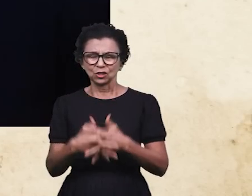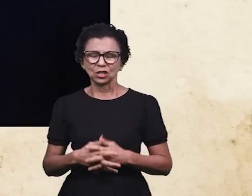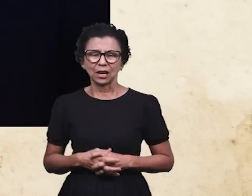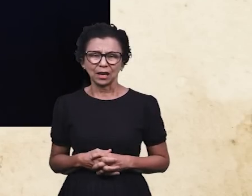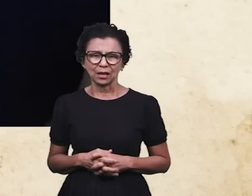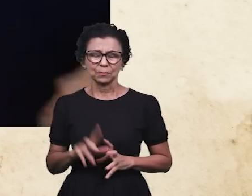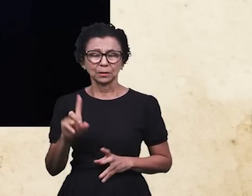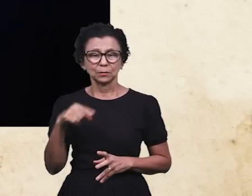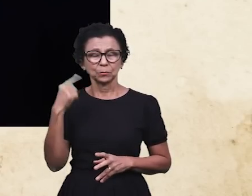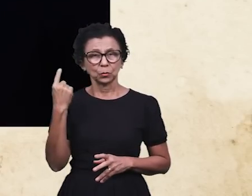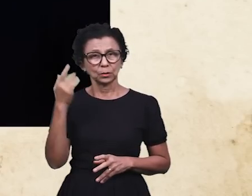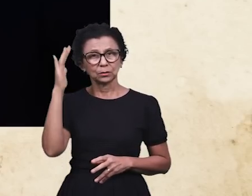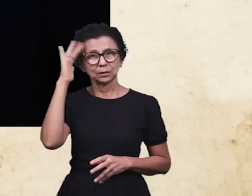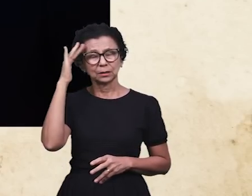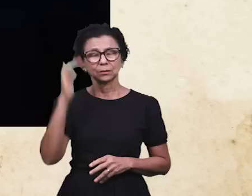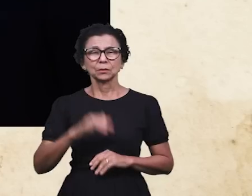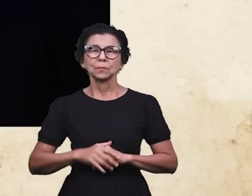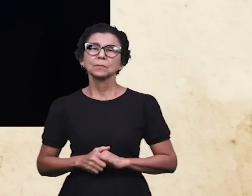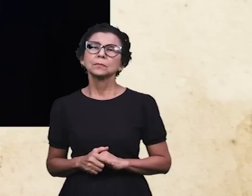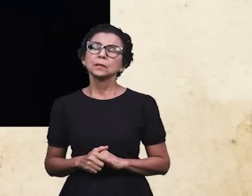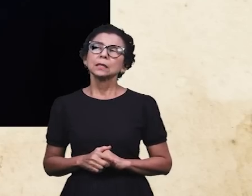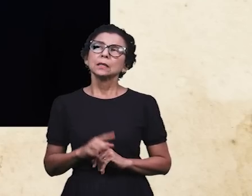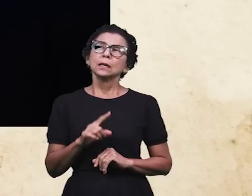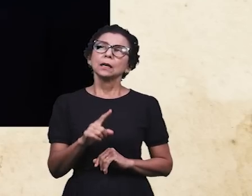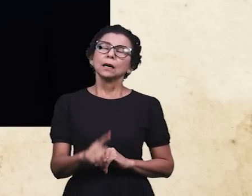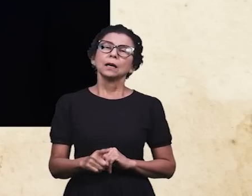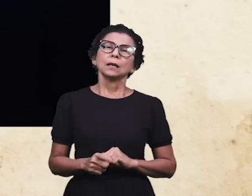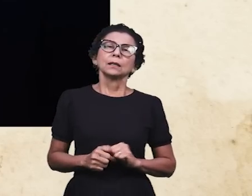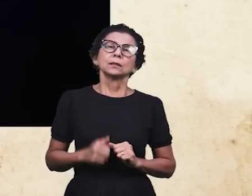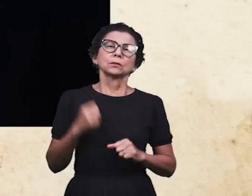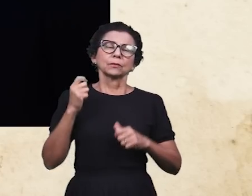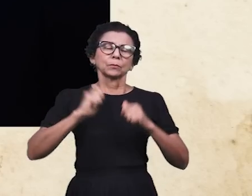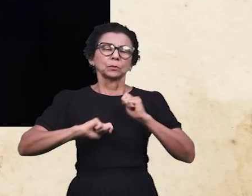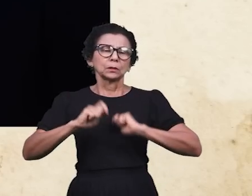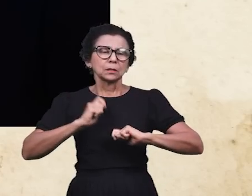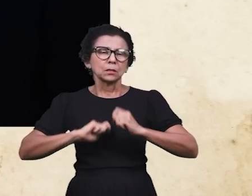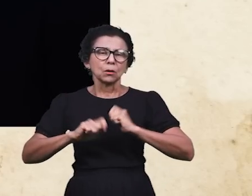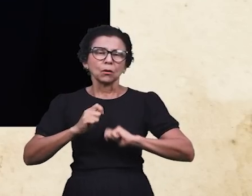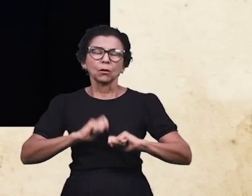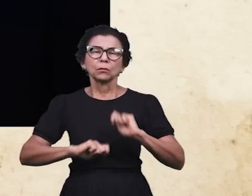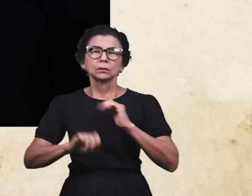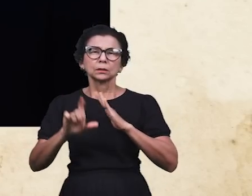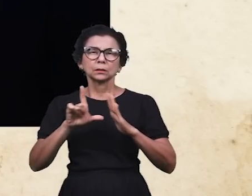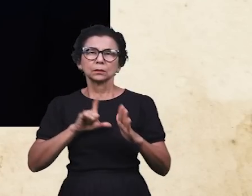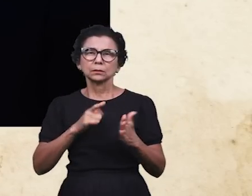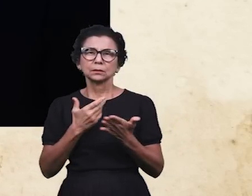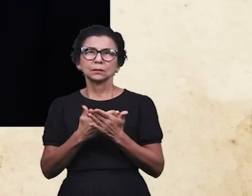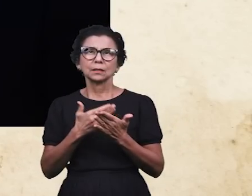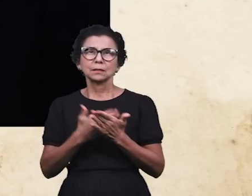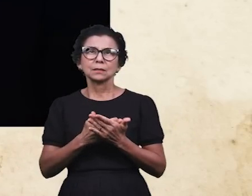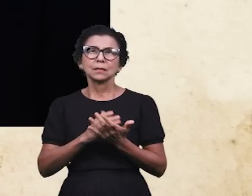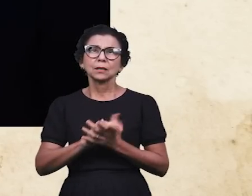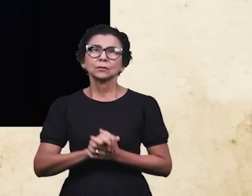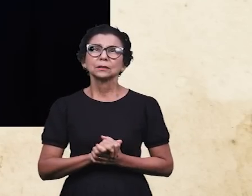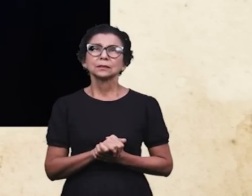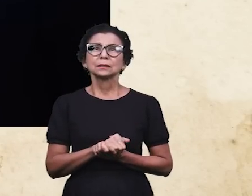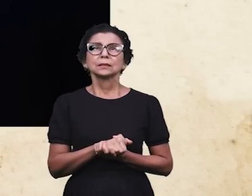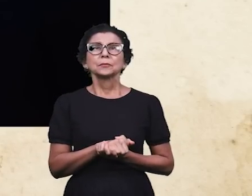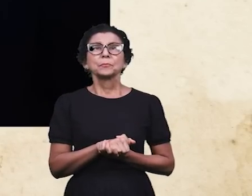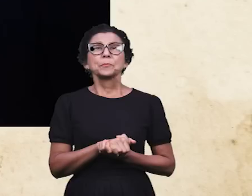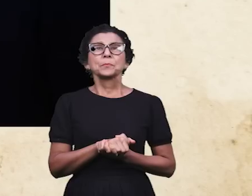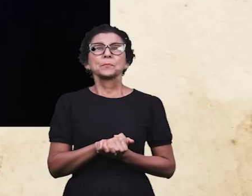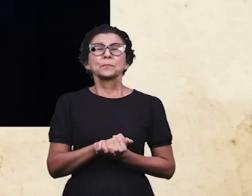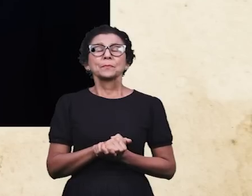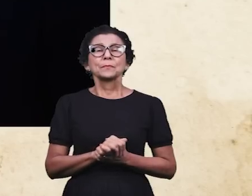futuro eu entenderia. Na noite anterior ao início das aulas, eu estava muito ansiosa, apreensiva, e eu fiz uma coisa que eu